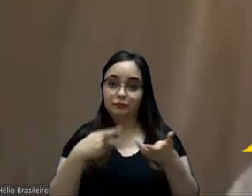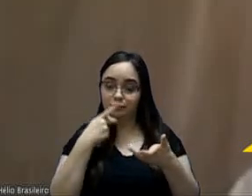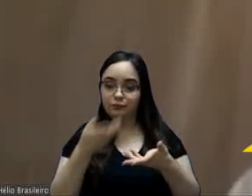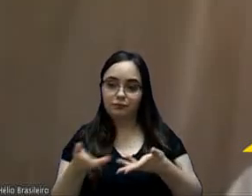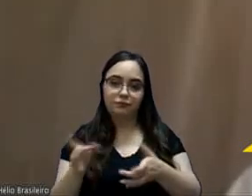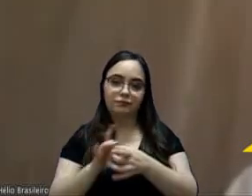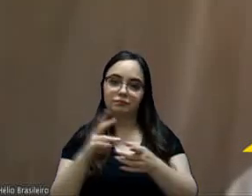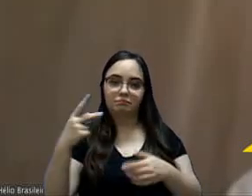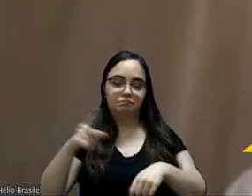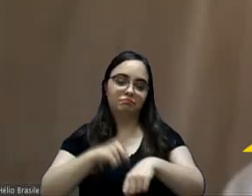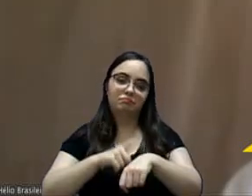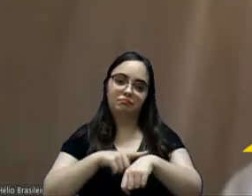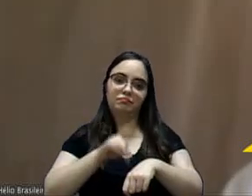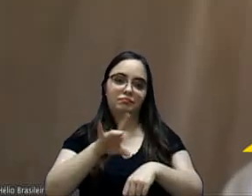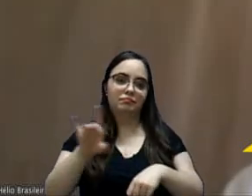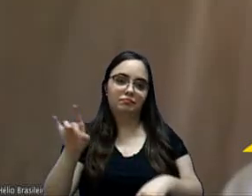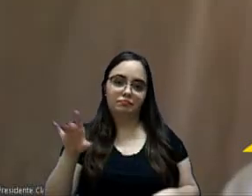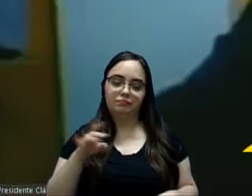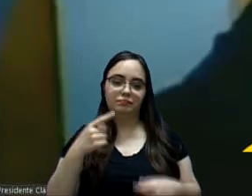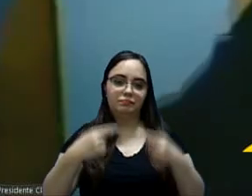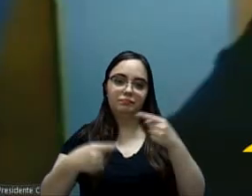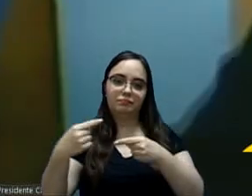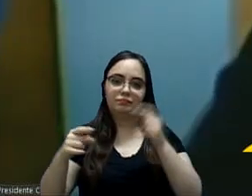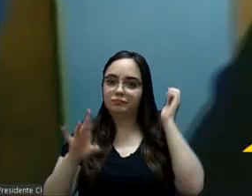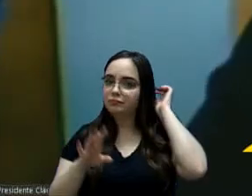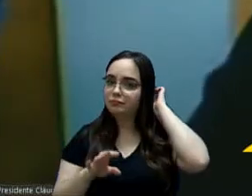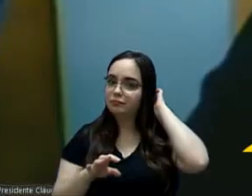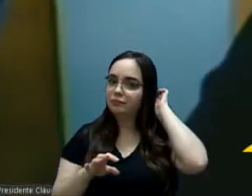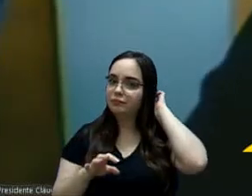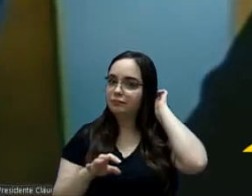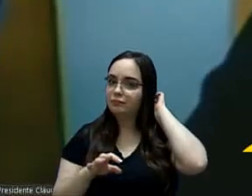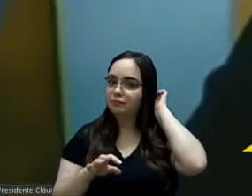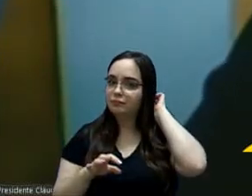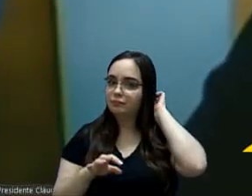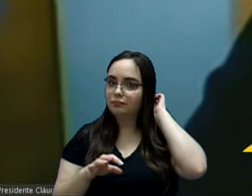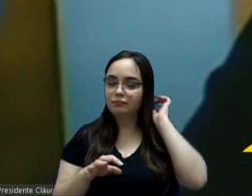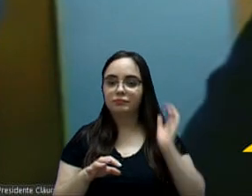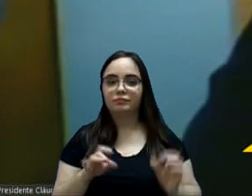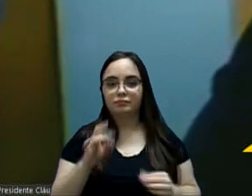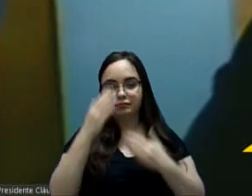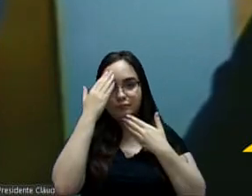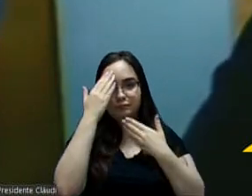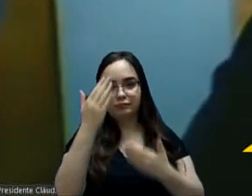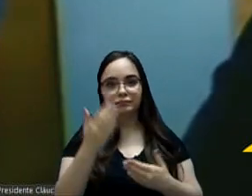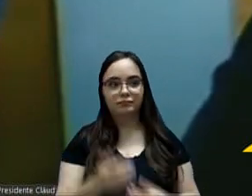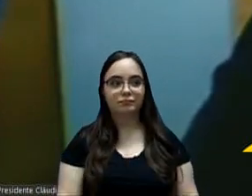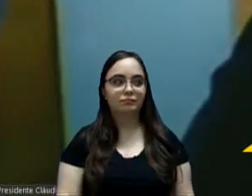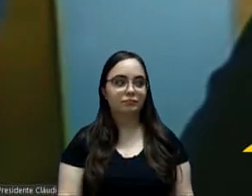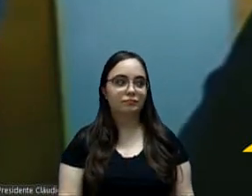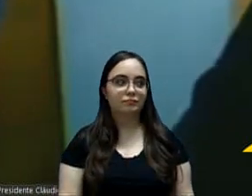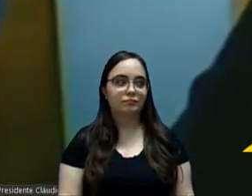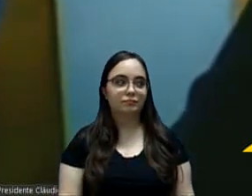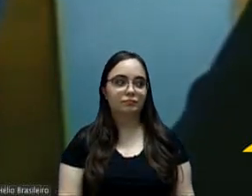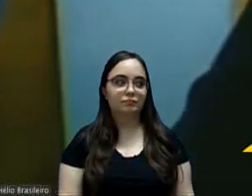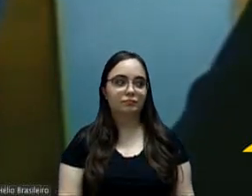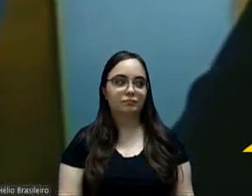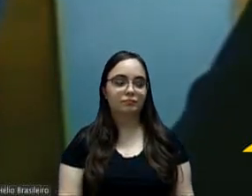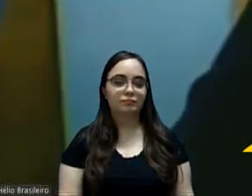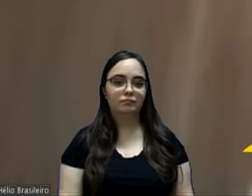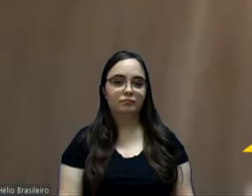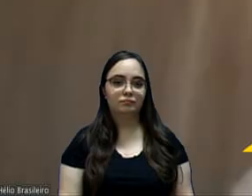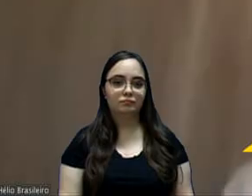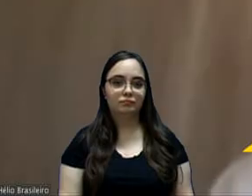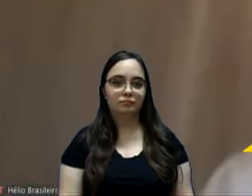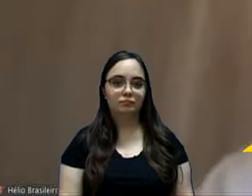quer mais falar alguma coisa, é só pedir o tempo e Não, debater. Pela atenção de todos, encerrou eu dois tempos. agradeço. Encerrou Na os dois verdade,